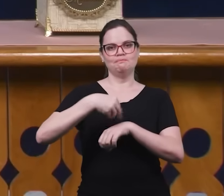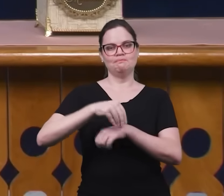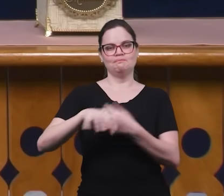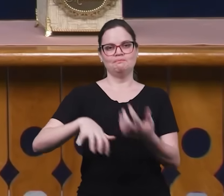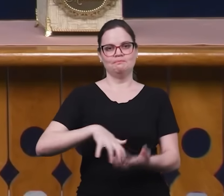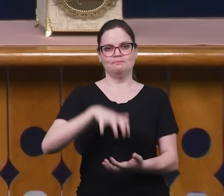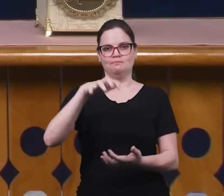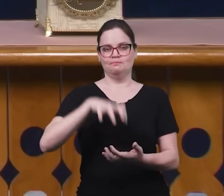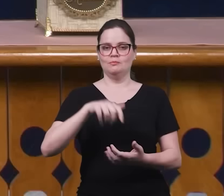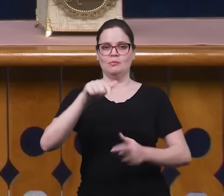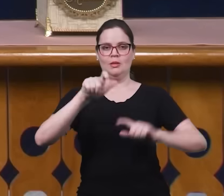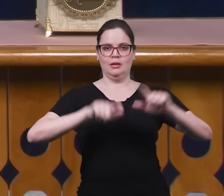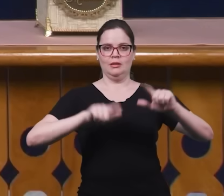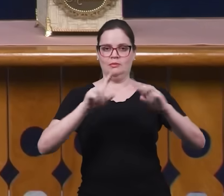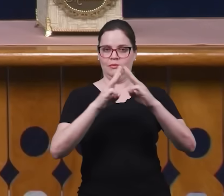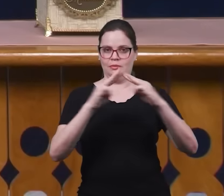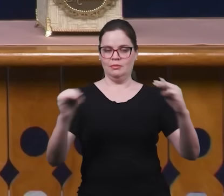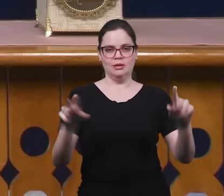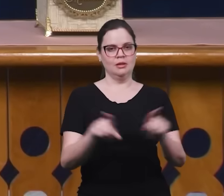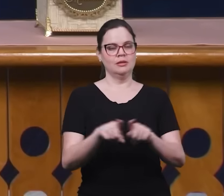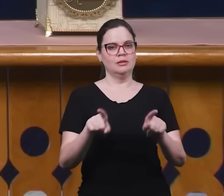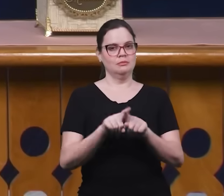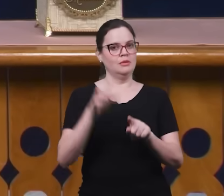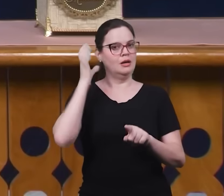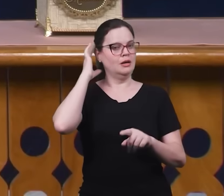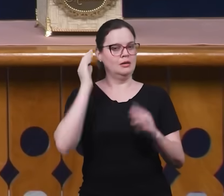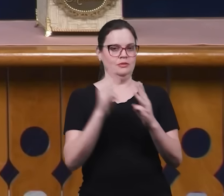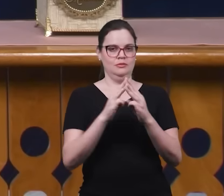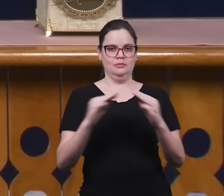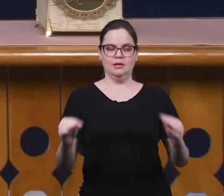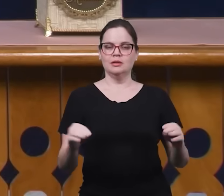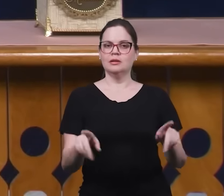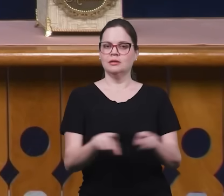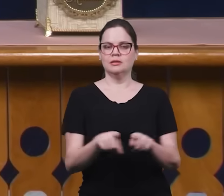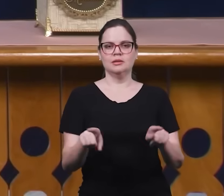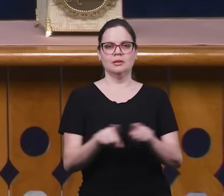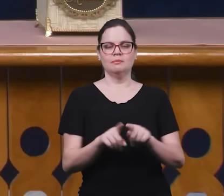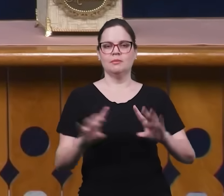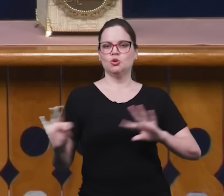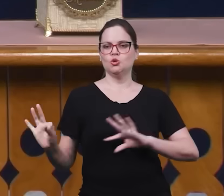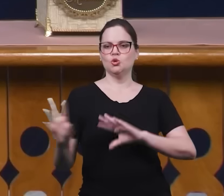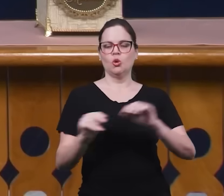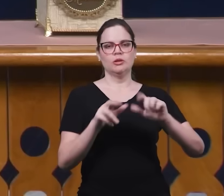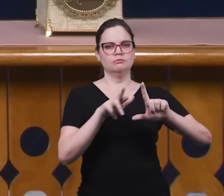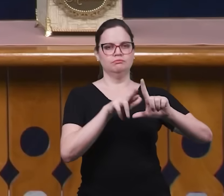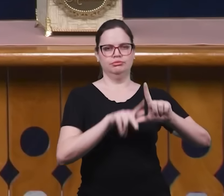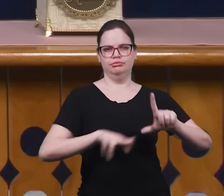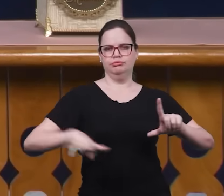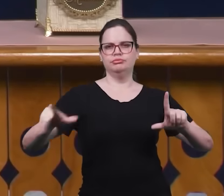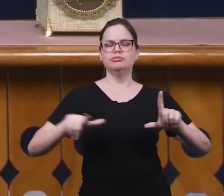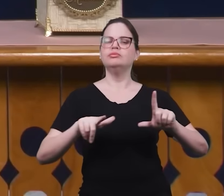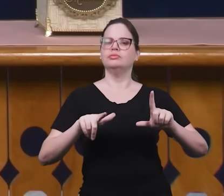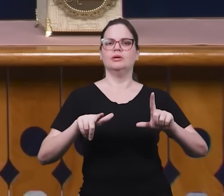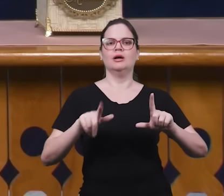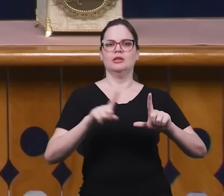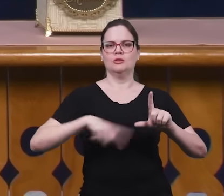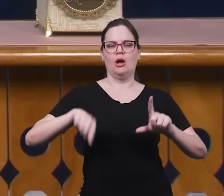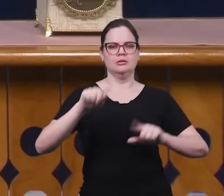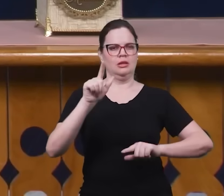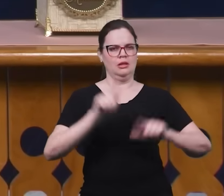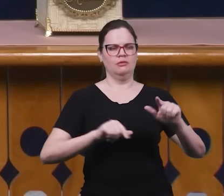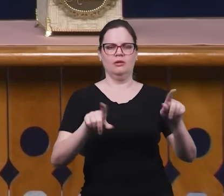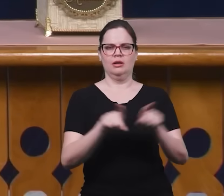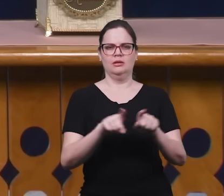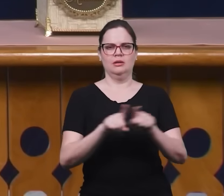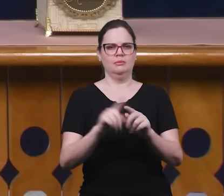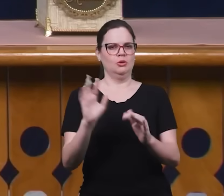transmitido para a TV Manaim e a Rádio Manaim, como também em todas as nossas plataformas, o canal oficial do YouTube.